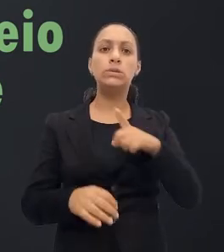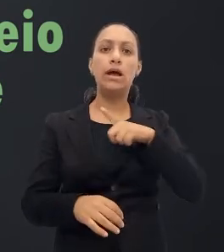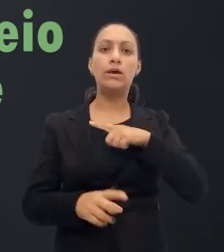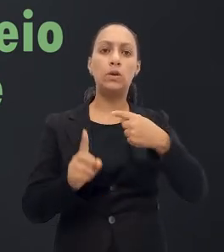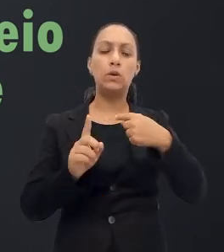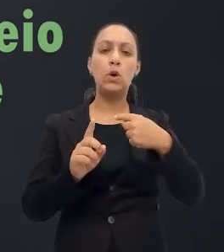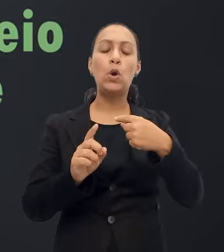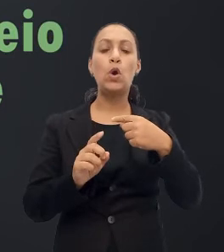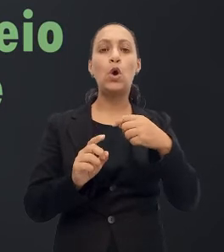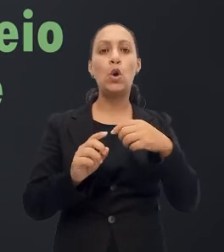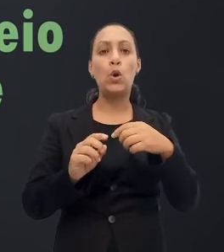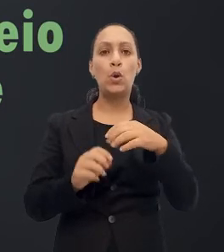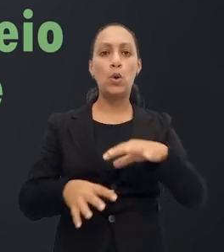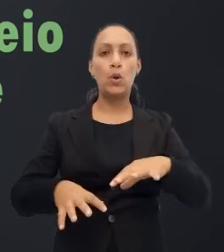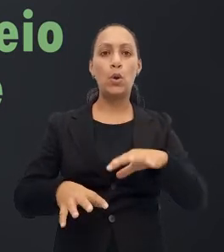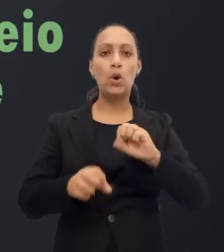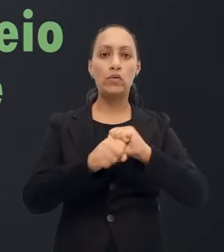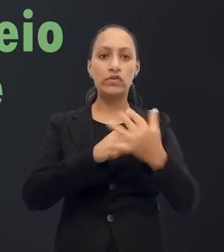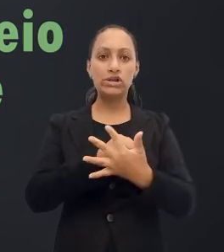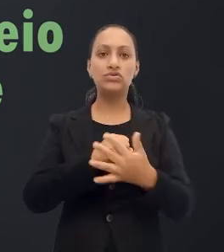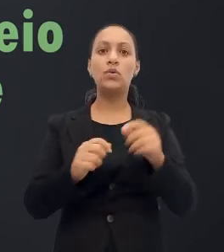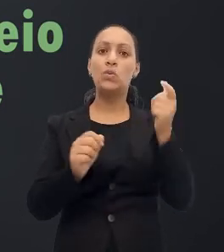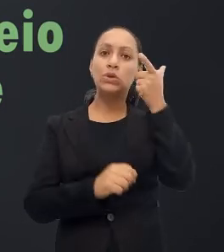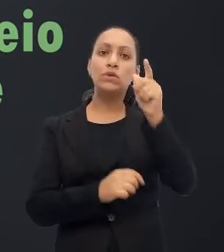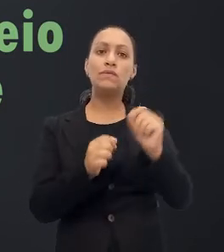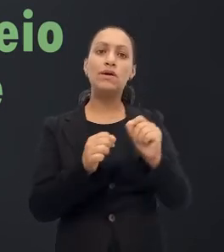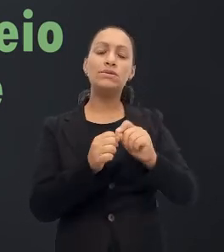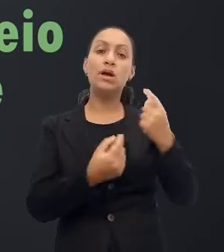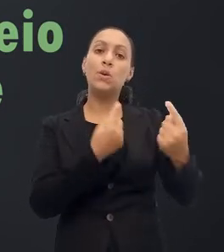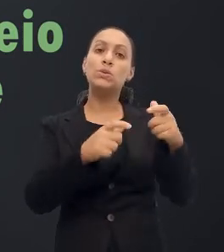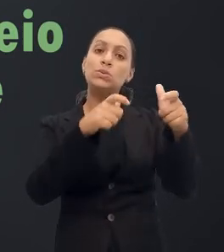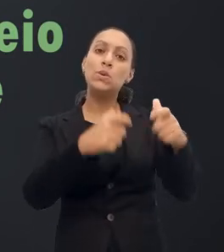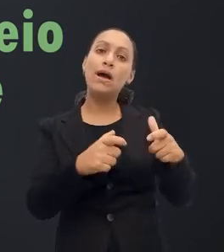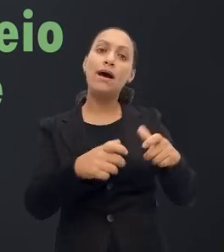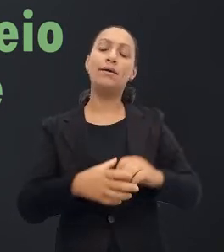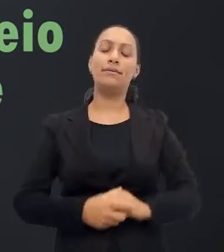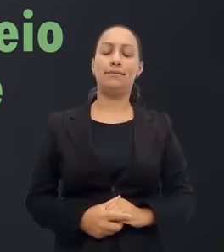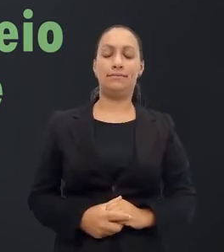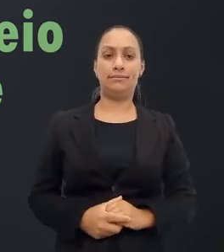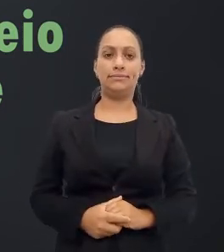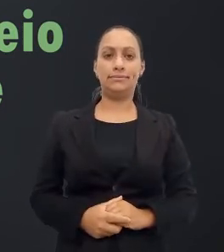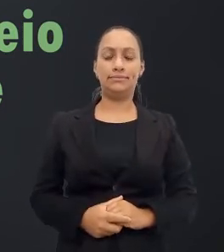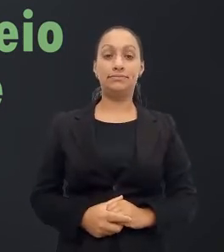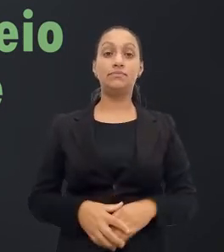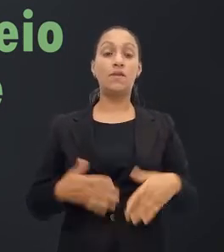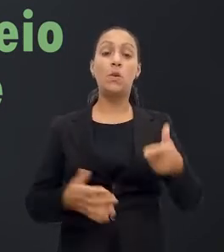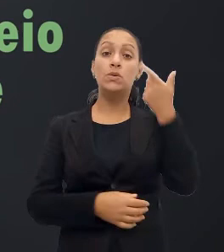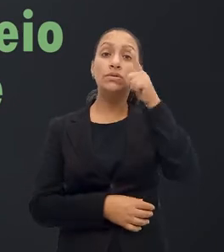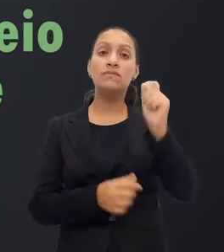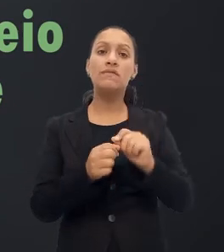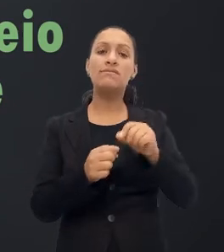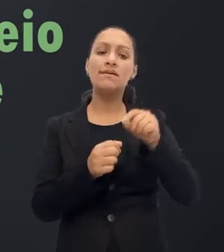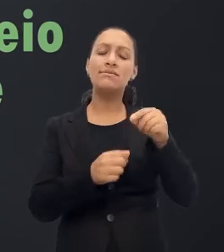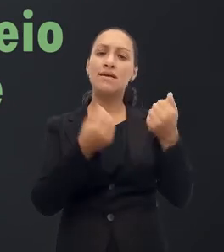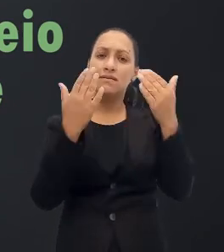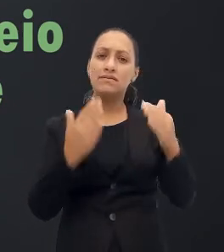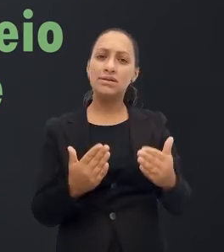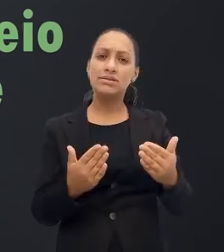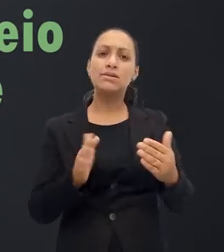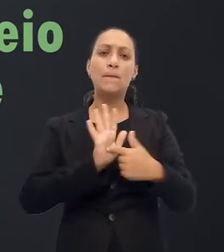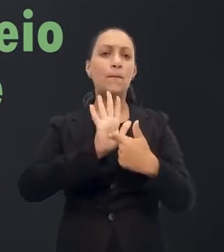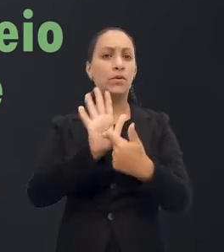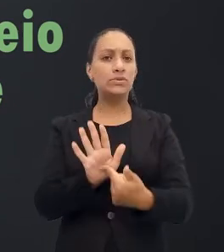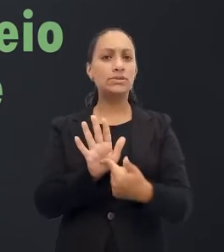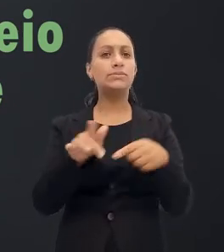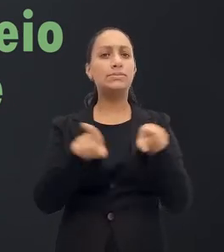ambiente. E isso a gente tem conseguido fazer para alguns locais, e aí conseguido, então, também fazer essa avaliação que está